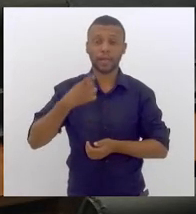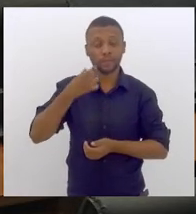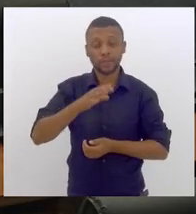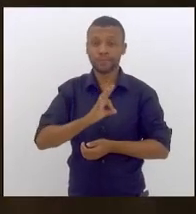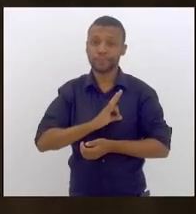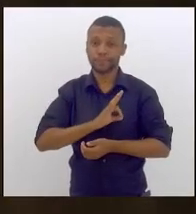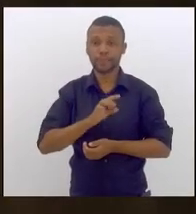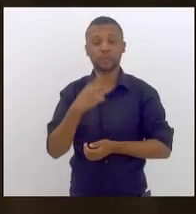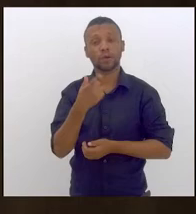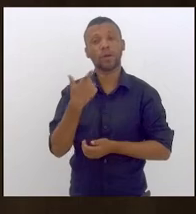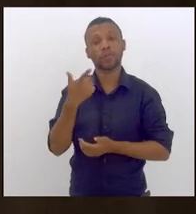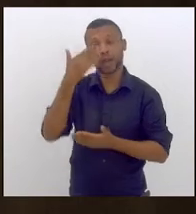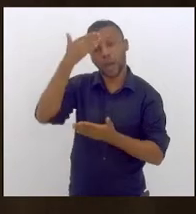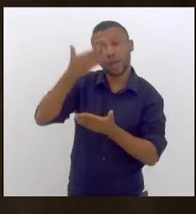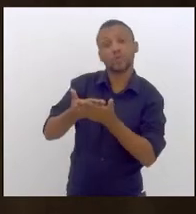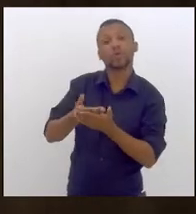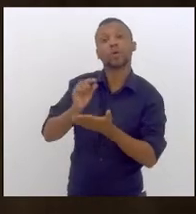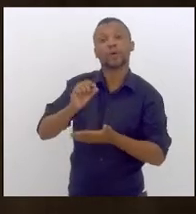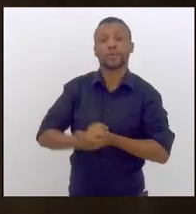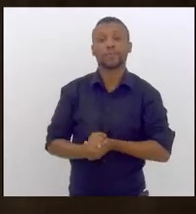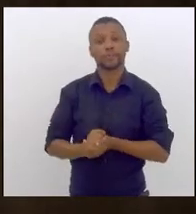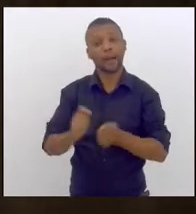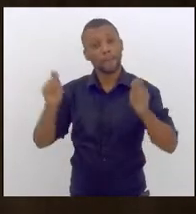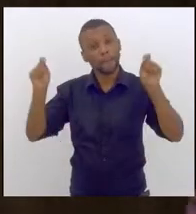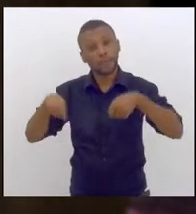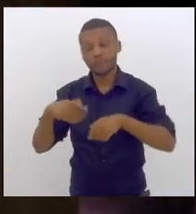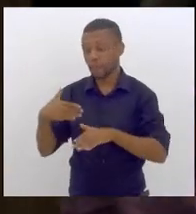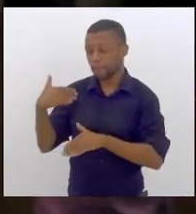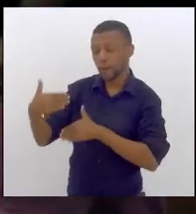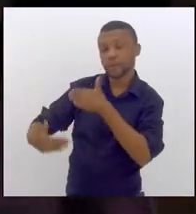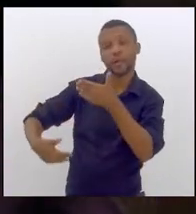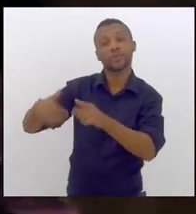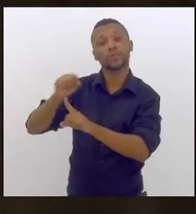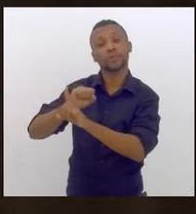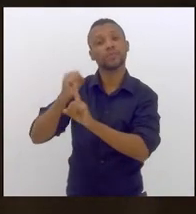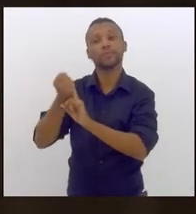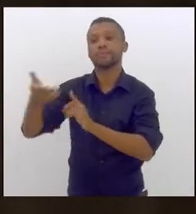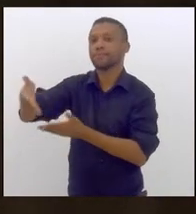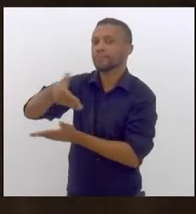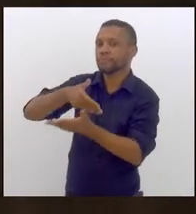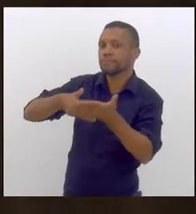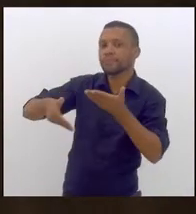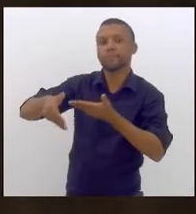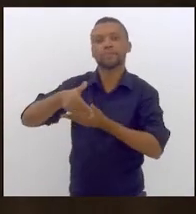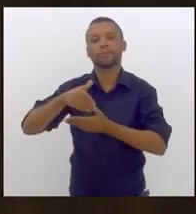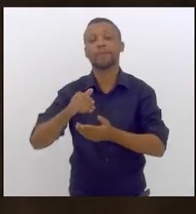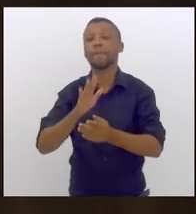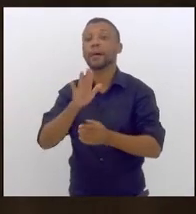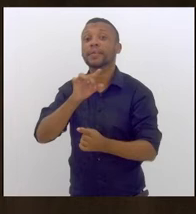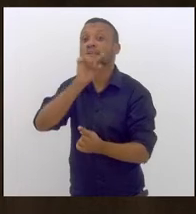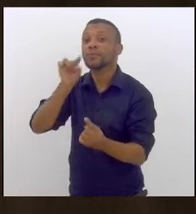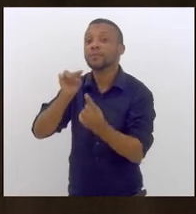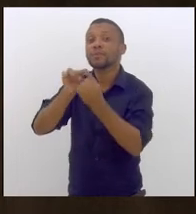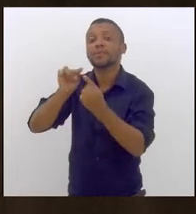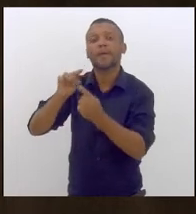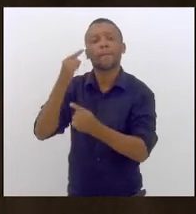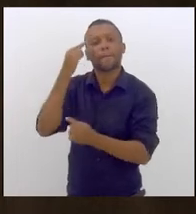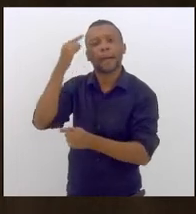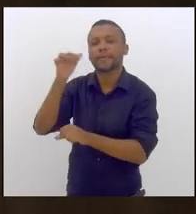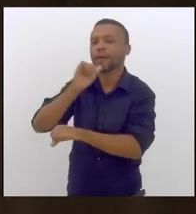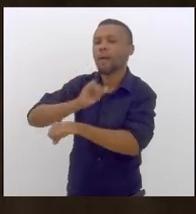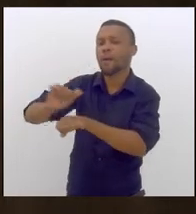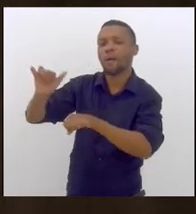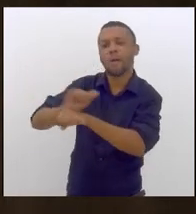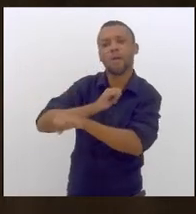a gente aposta que é possível o processo de ressocialização, né? E, nesse sentido, pensa em construir alternativas